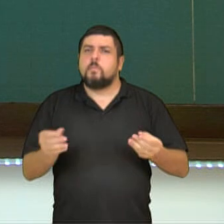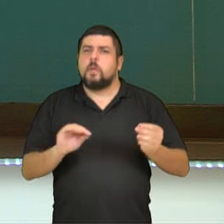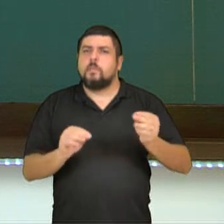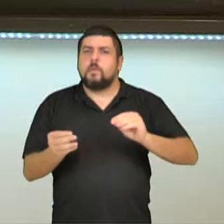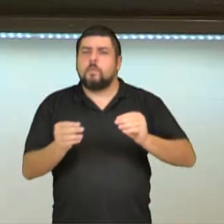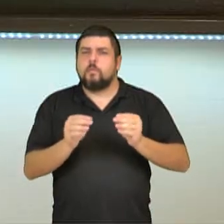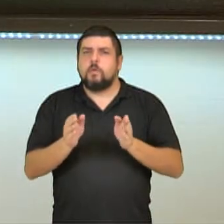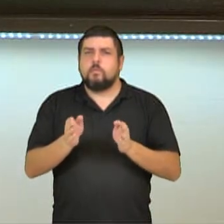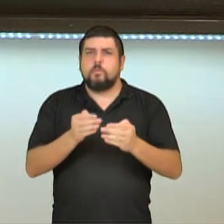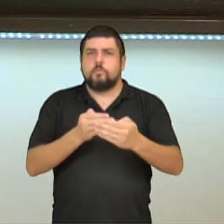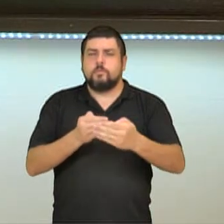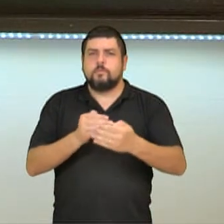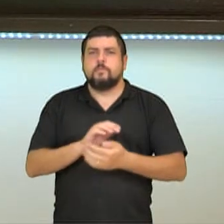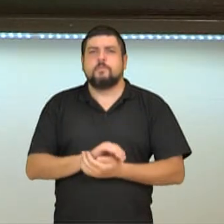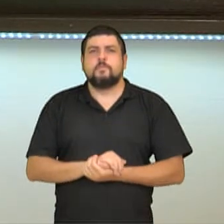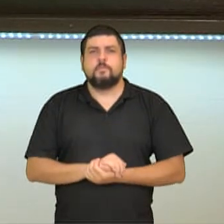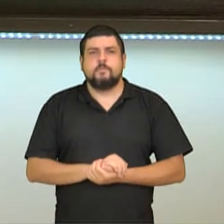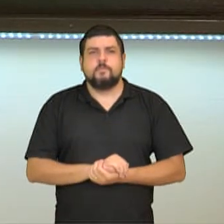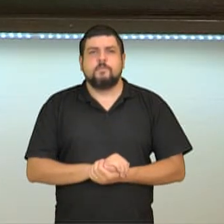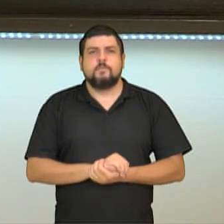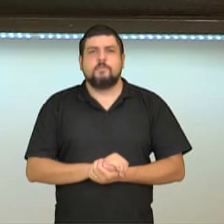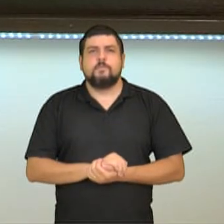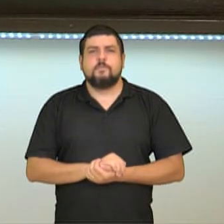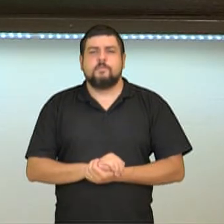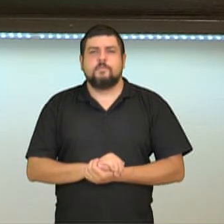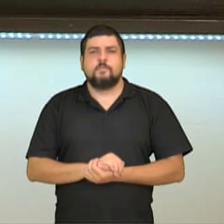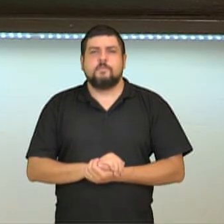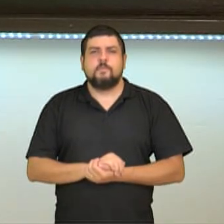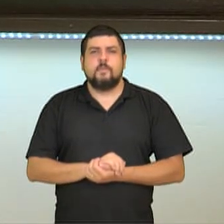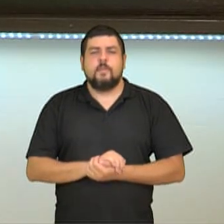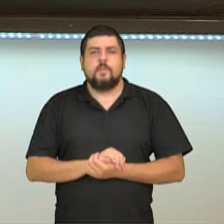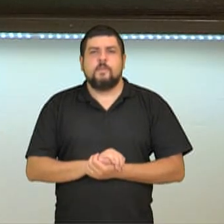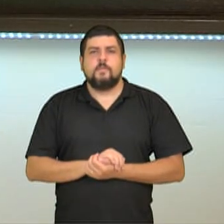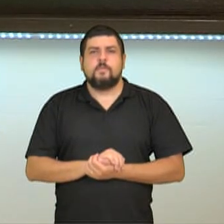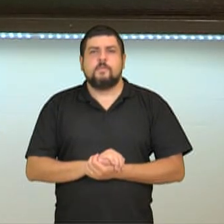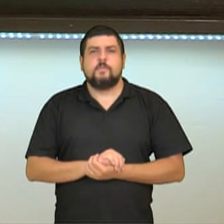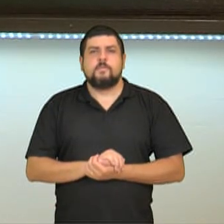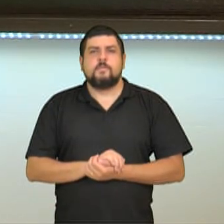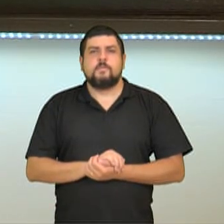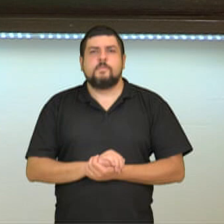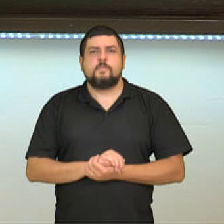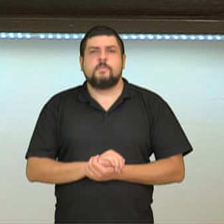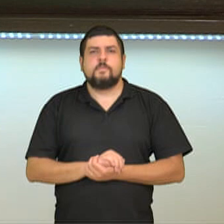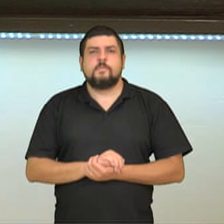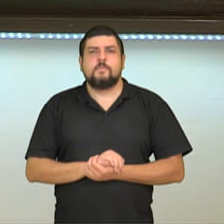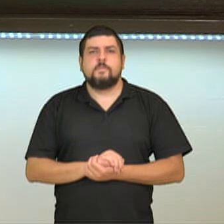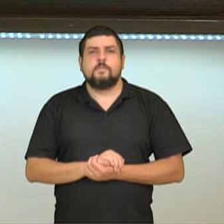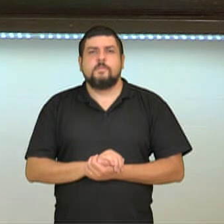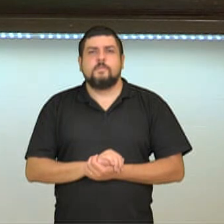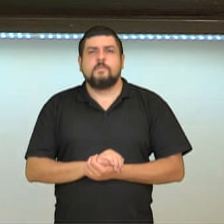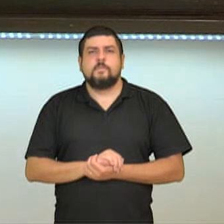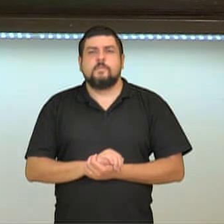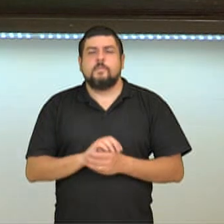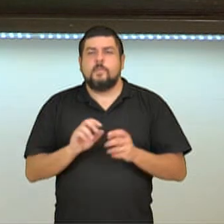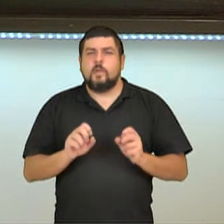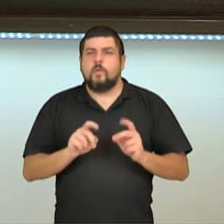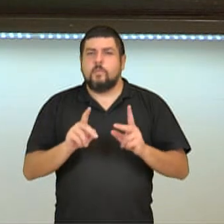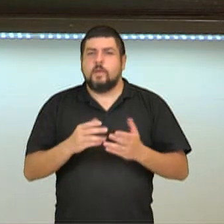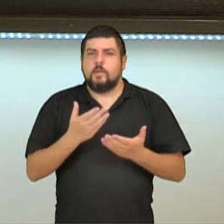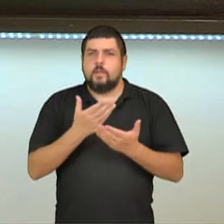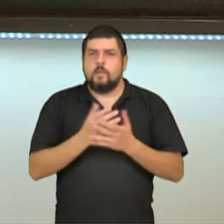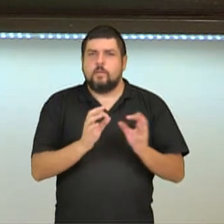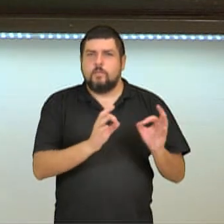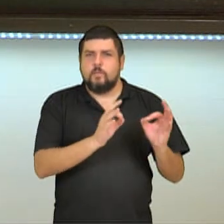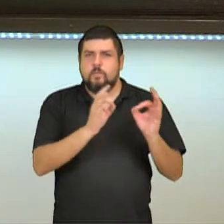minha resposta do praticando 3 ali, da planificação do cubo, tudo bem? Muito bem, com isso a gente